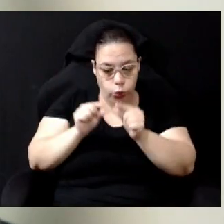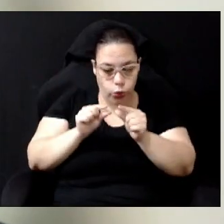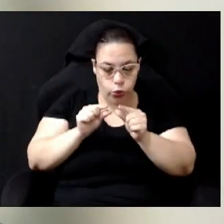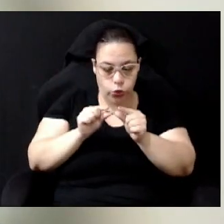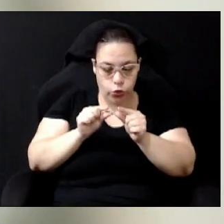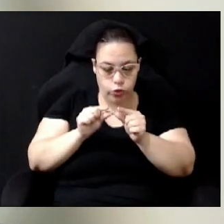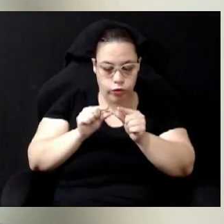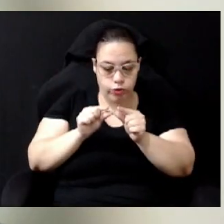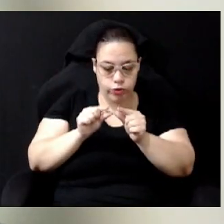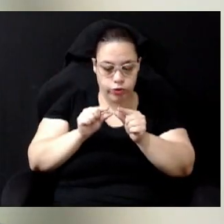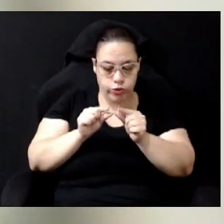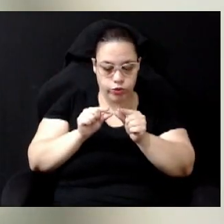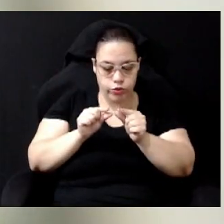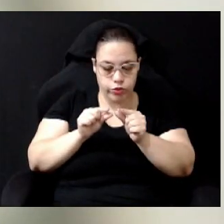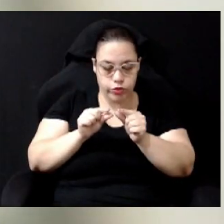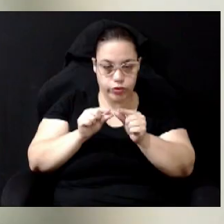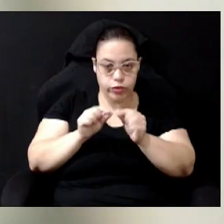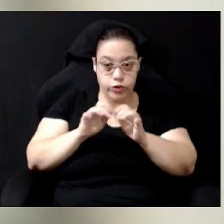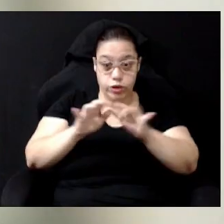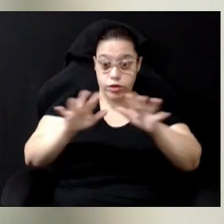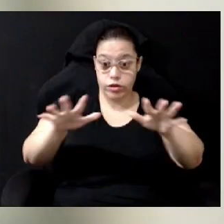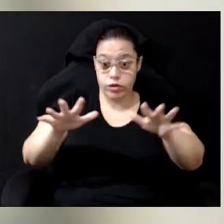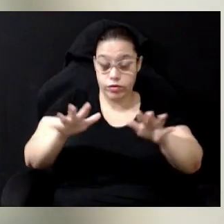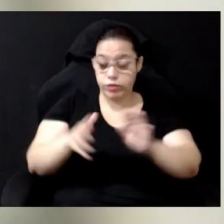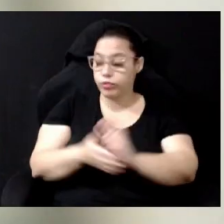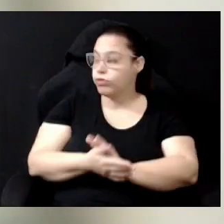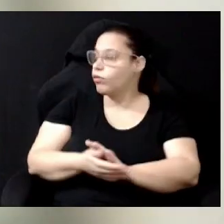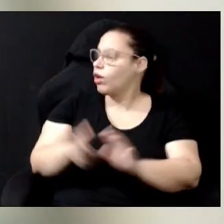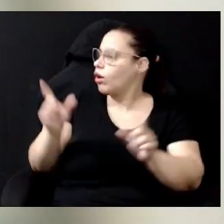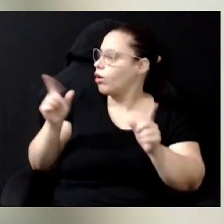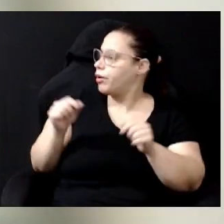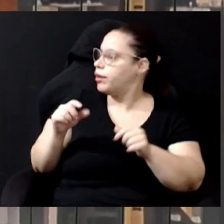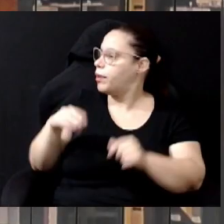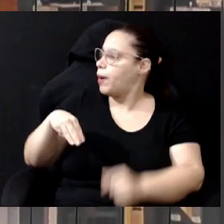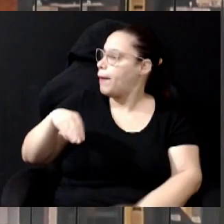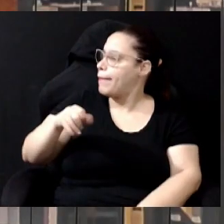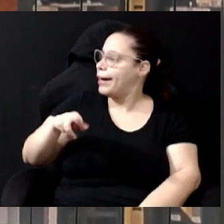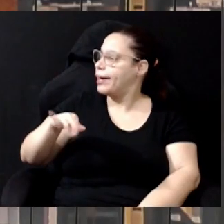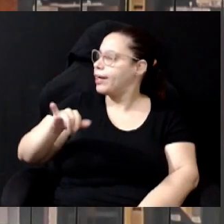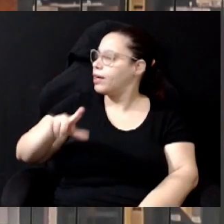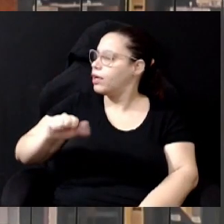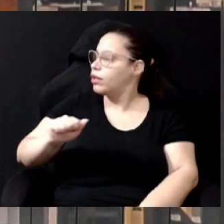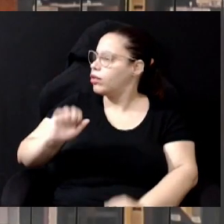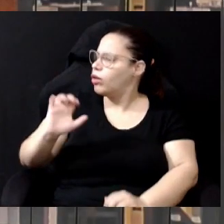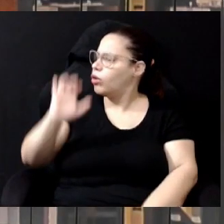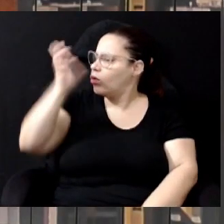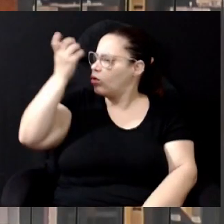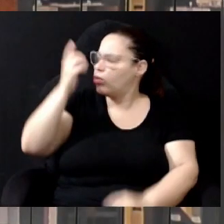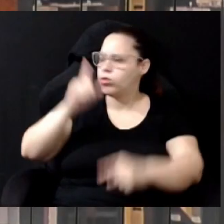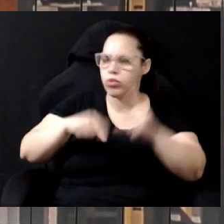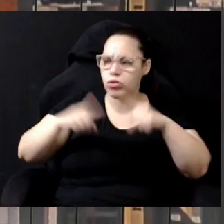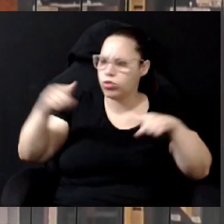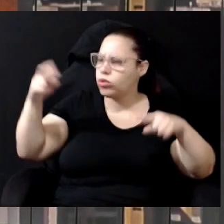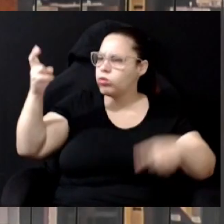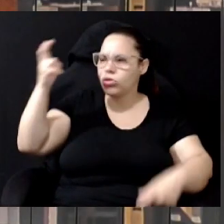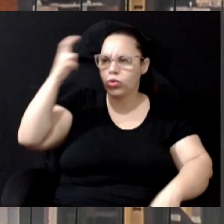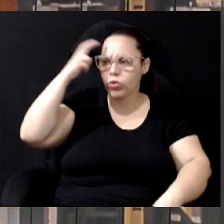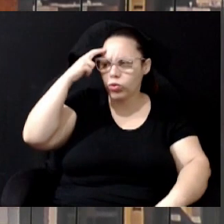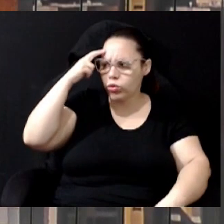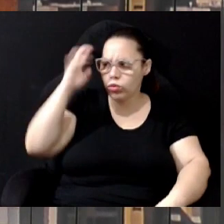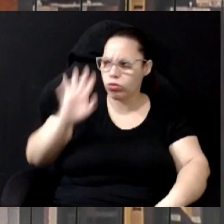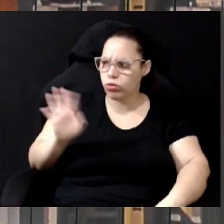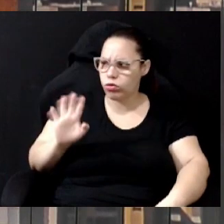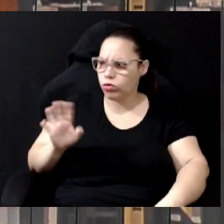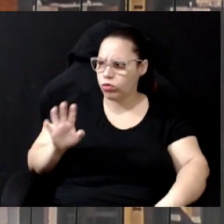processos de tal forma que eu mitigue emissões. Essa aferição, Marília, ela acontece em todos os tipos de cultura? Ela